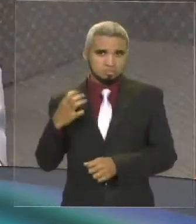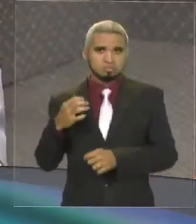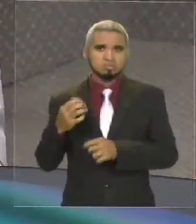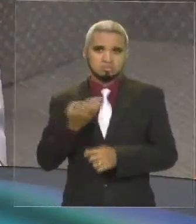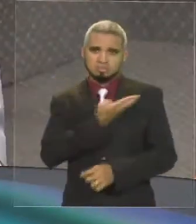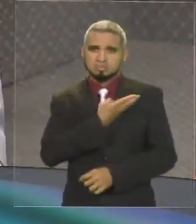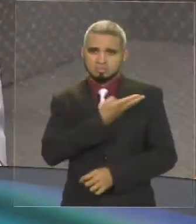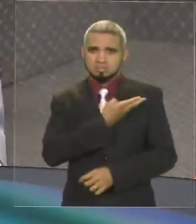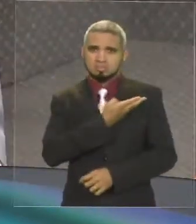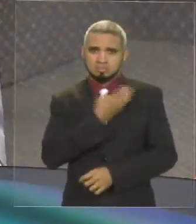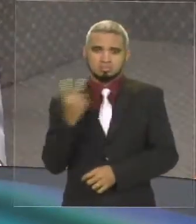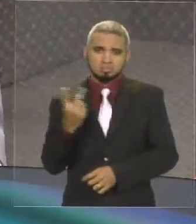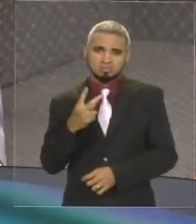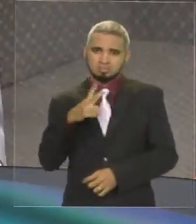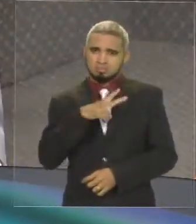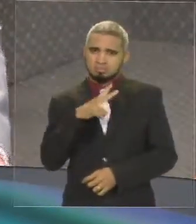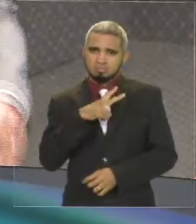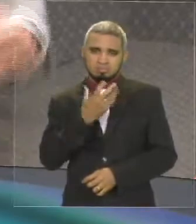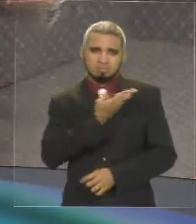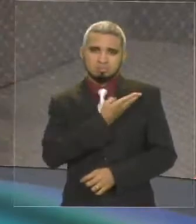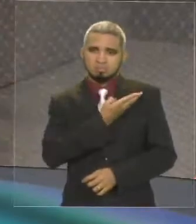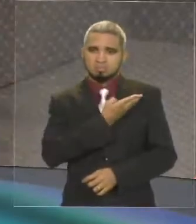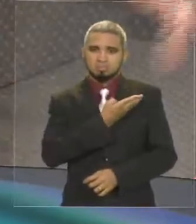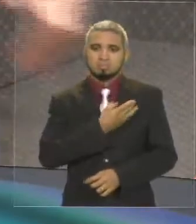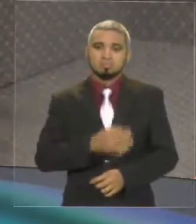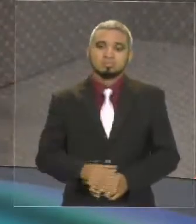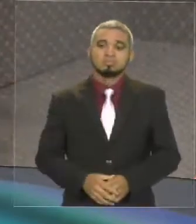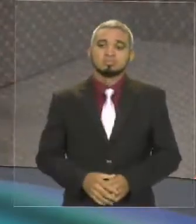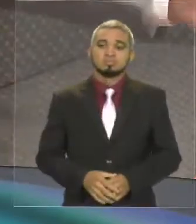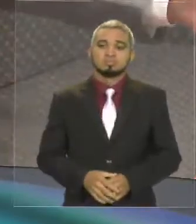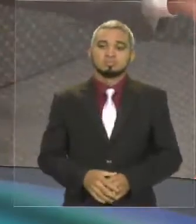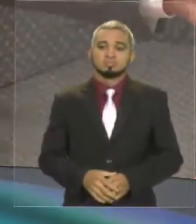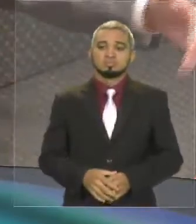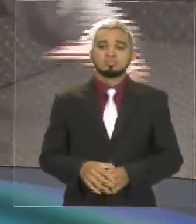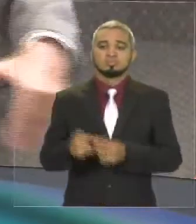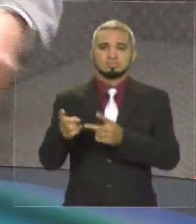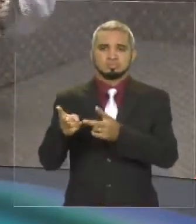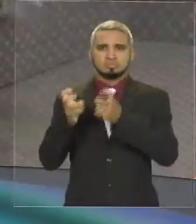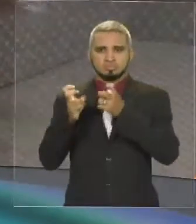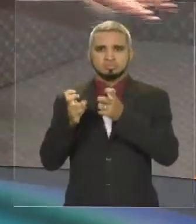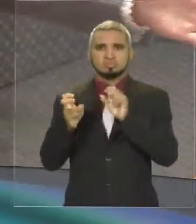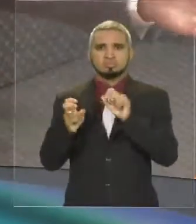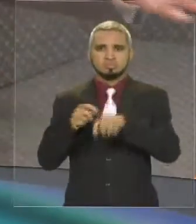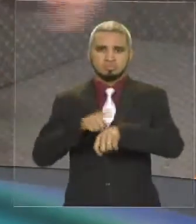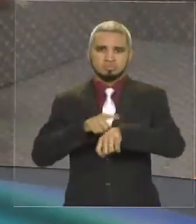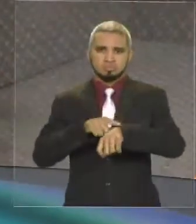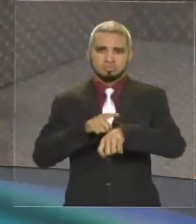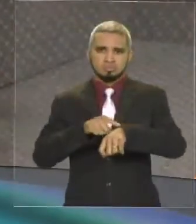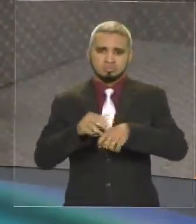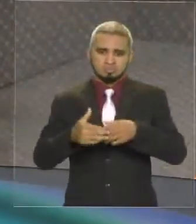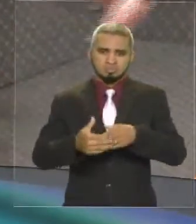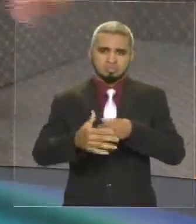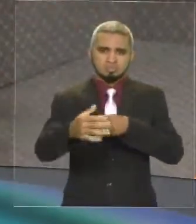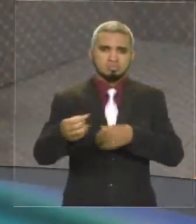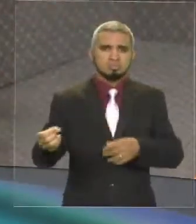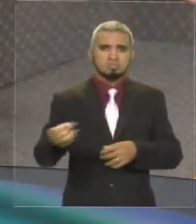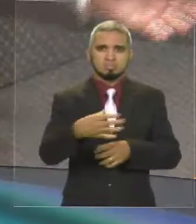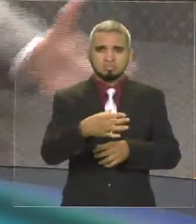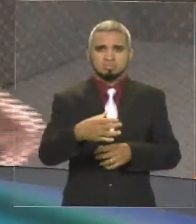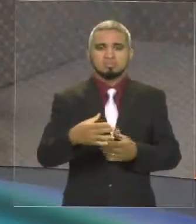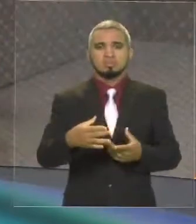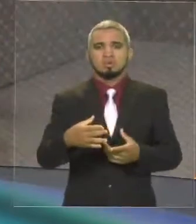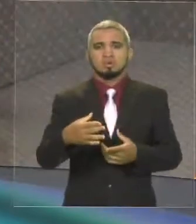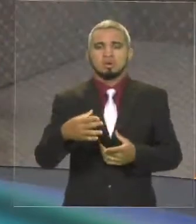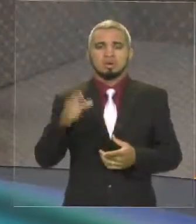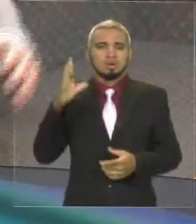Rosiana, e eu vi que quando surgiu um novo momento político, que ela disse até em um determinado momento que não queria entrar mais para a